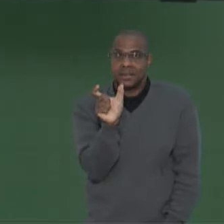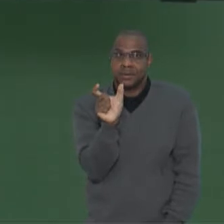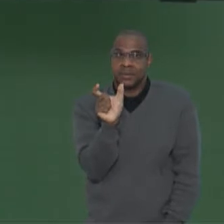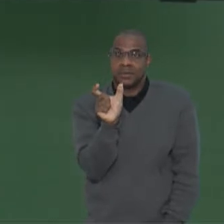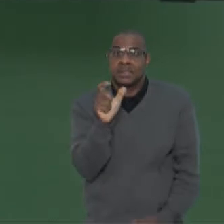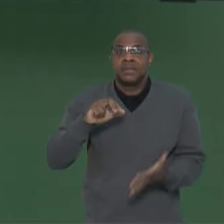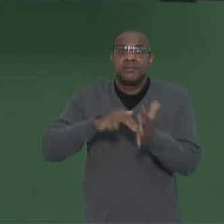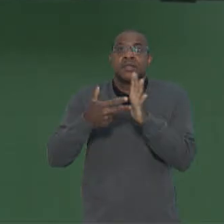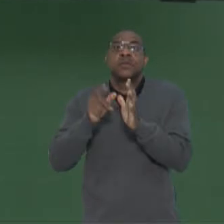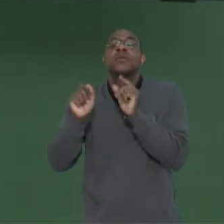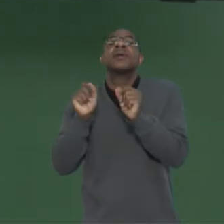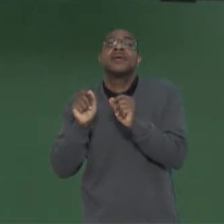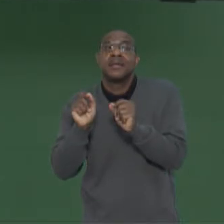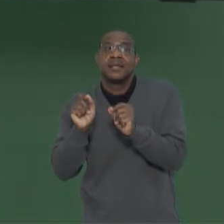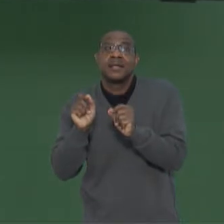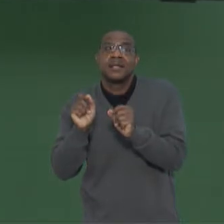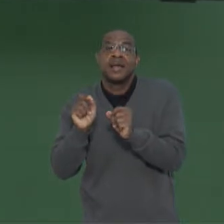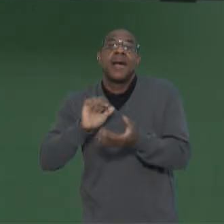Prejuízo,